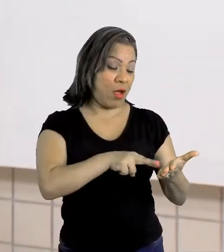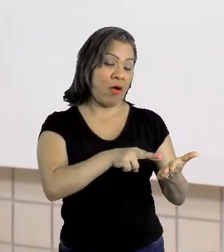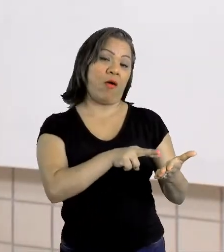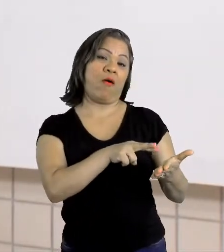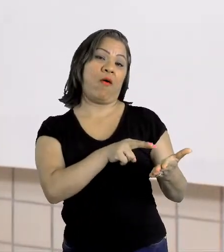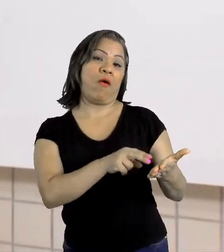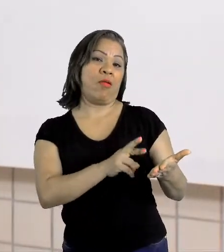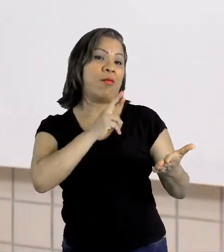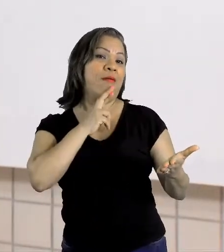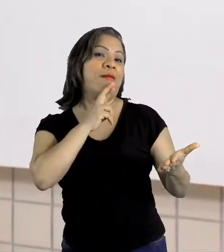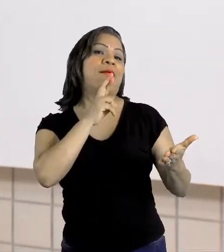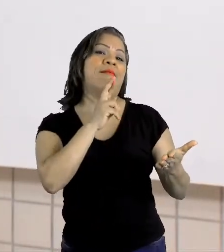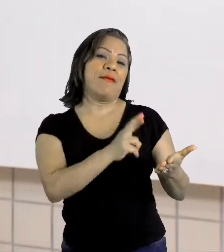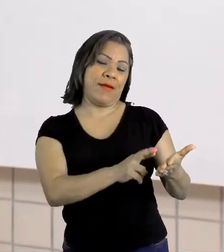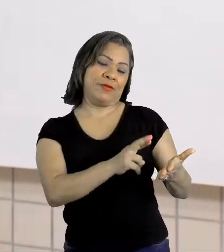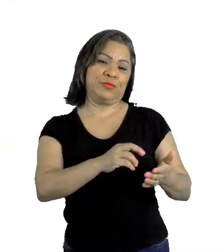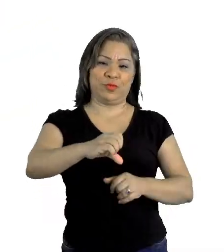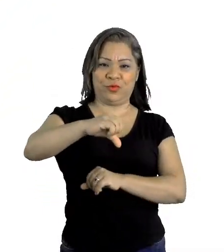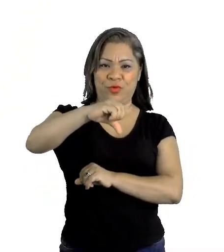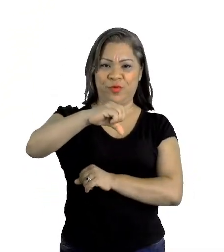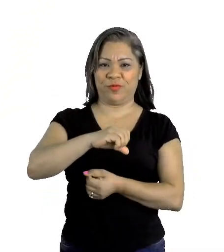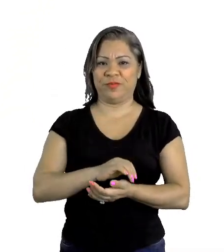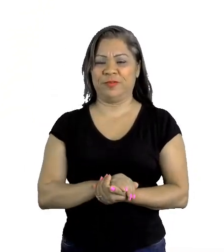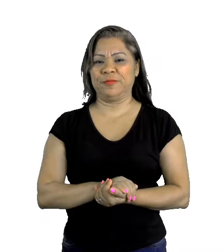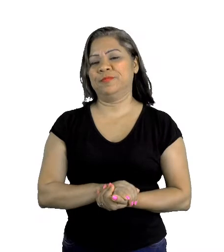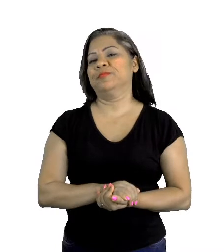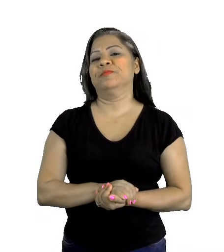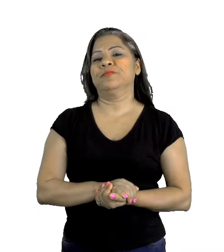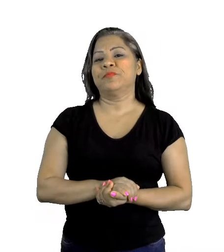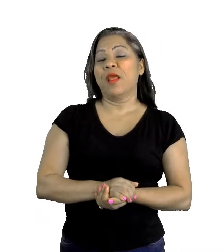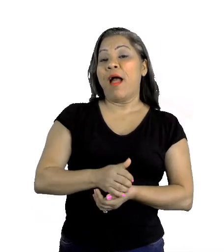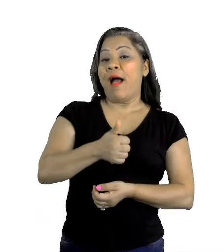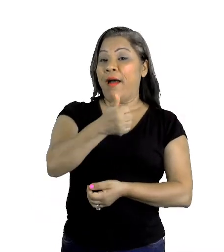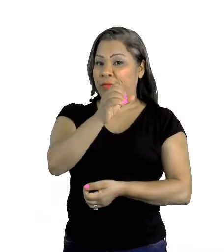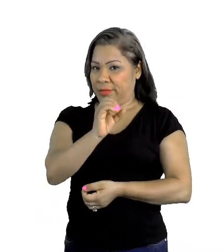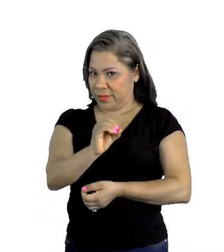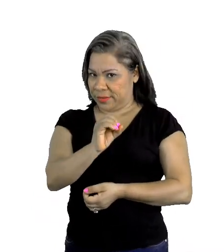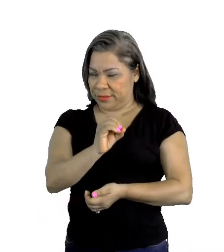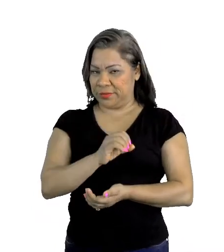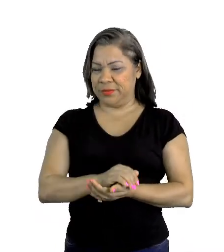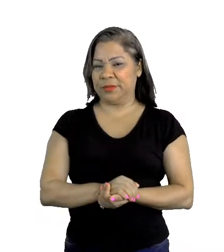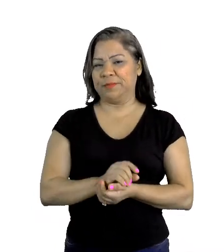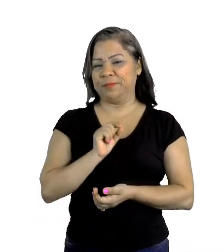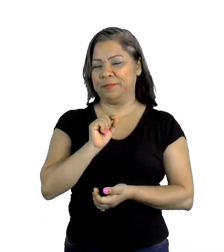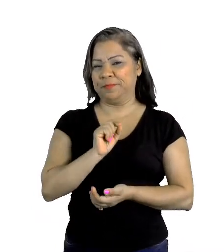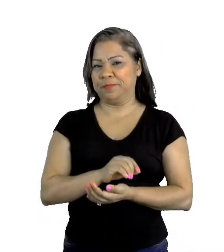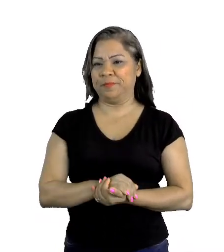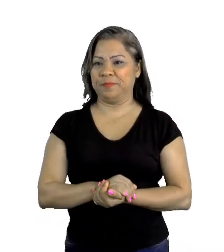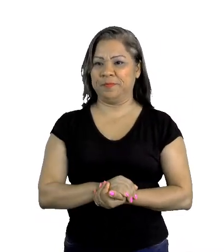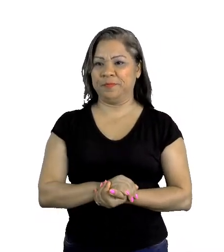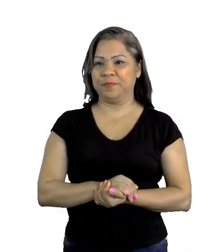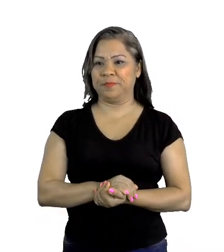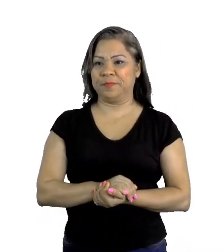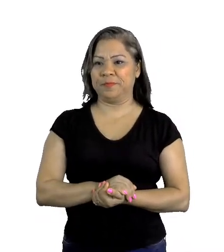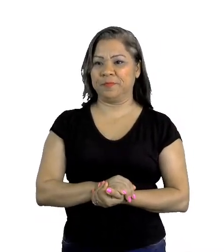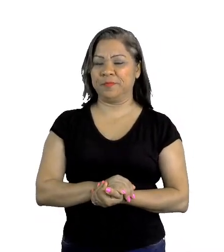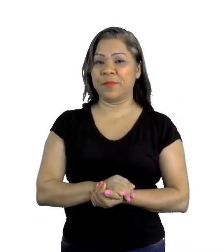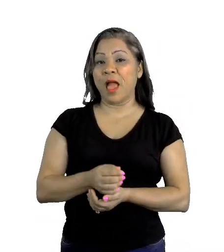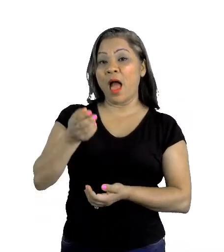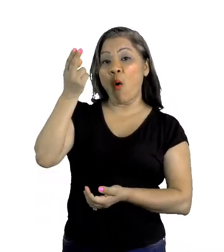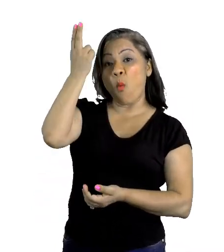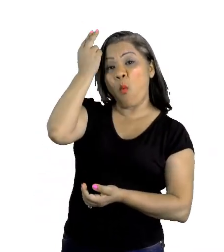aí a resposta para a número 9. A número 10 é o seguinte: o que o